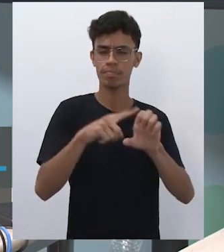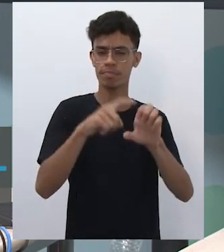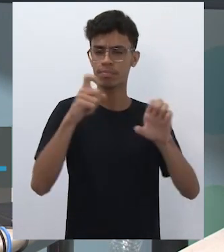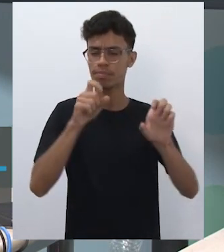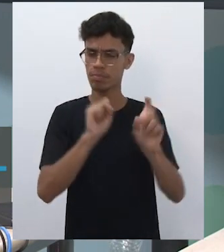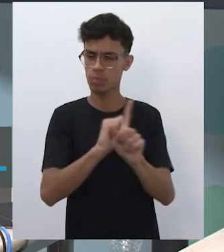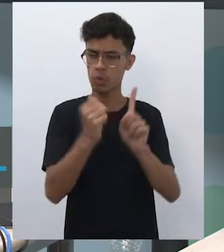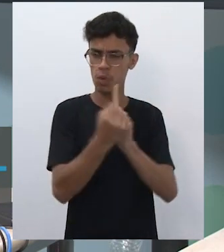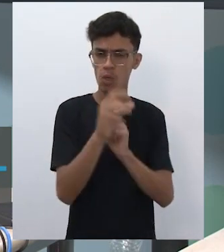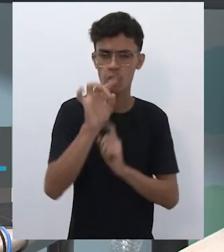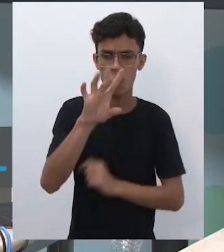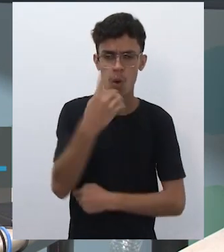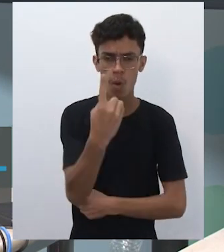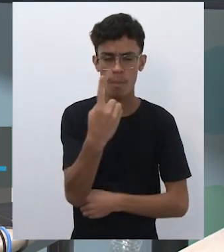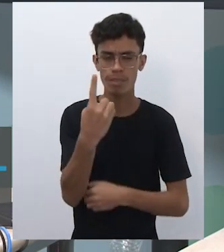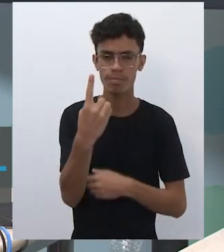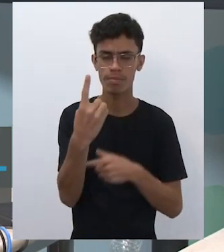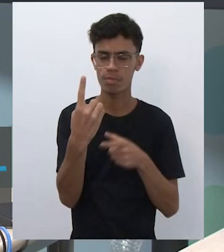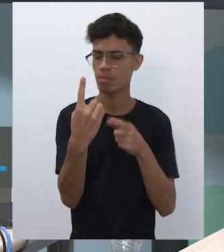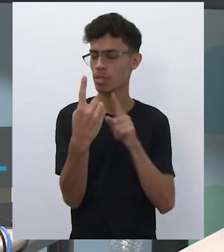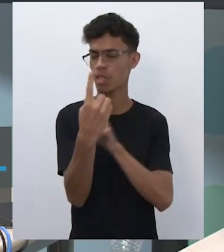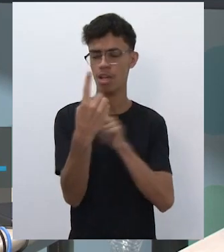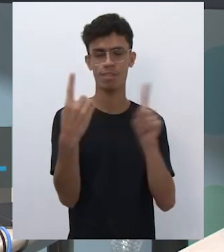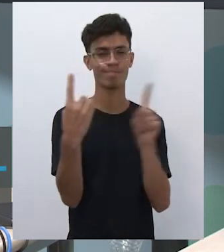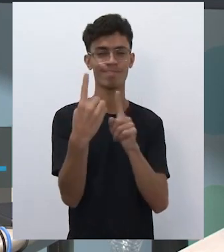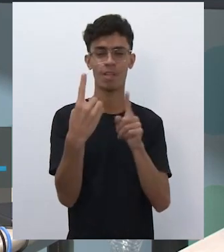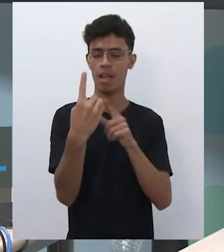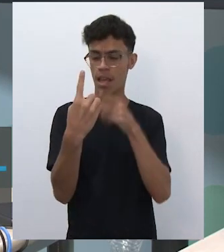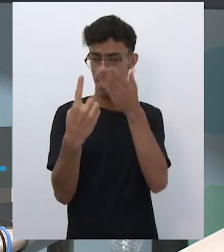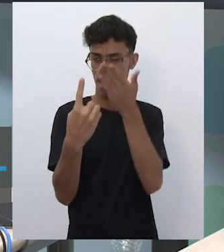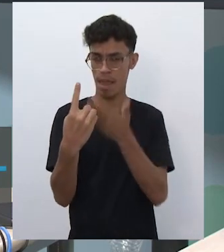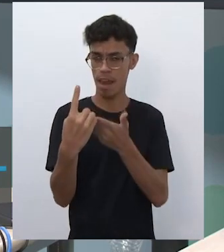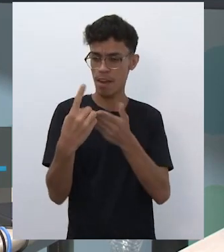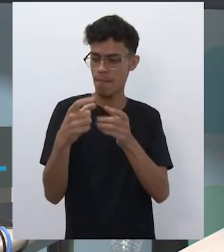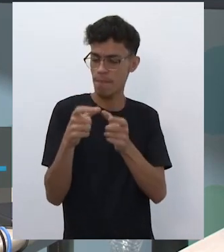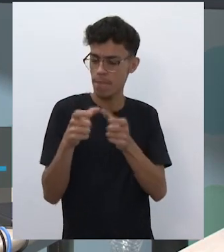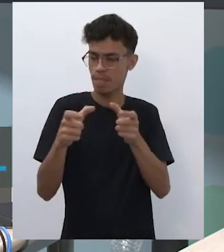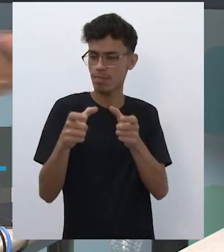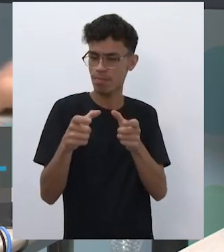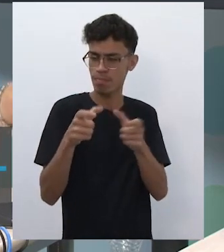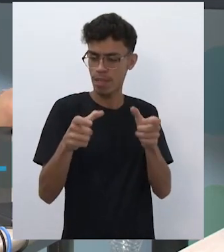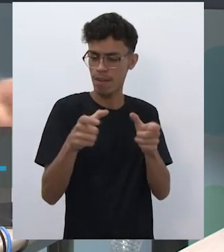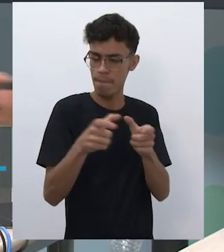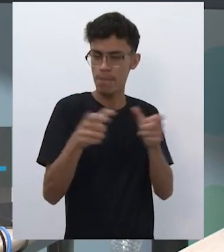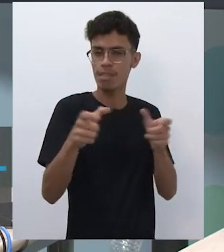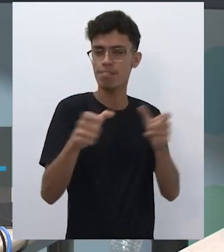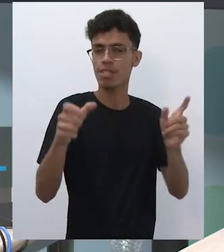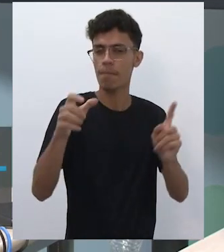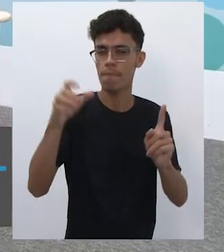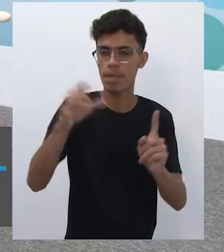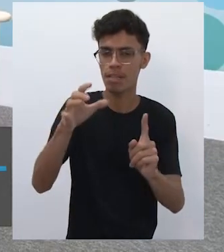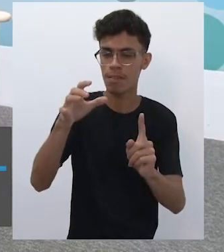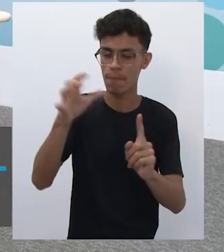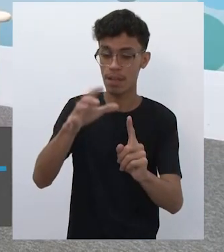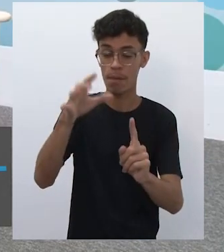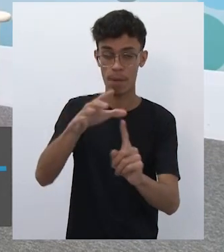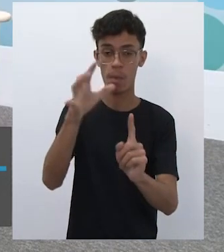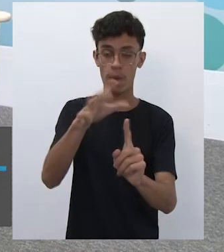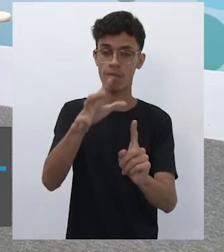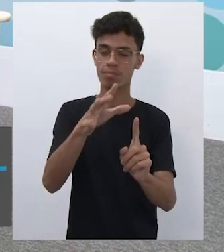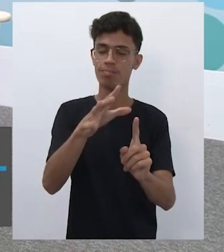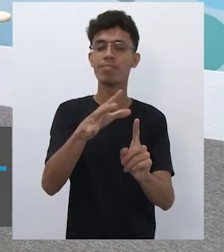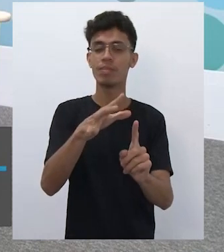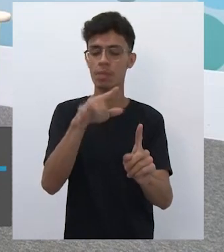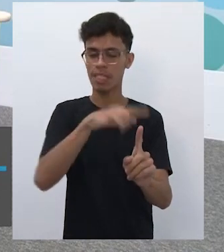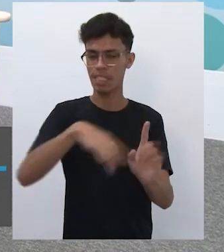uma pessoa só. Não é? É assim, é ele vender essa ideia, é ele convencer, olha a persuasão, Isso, né, e professor? oferecer condições para que